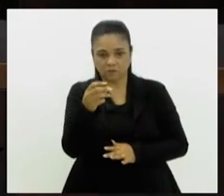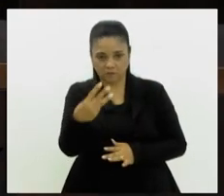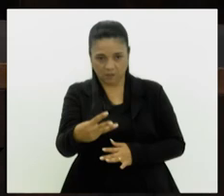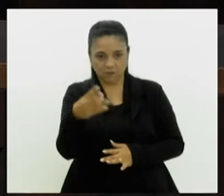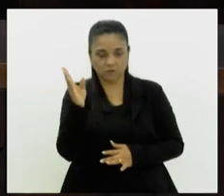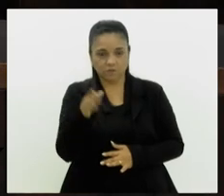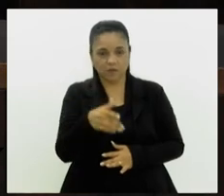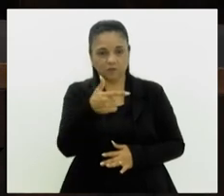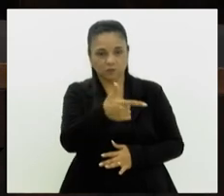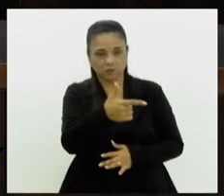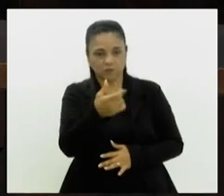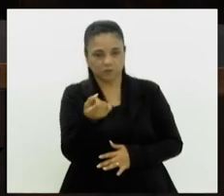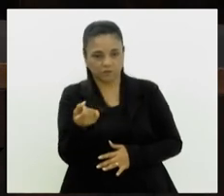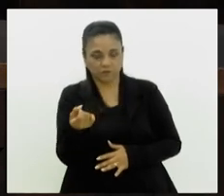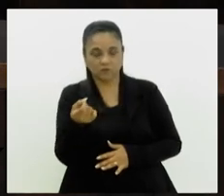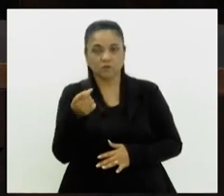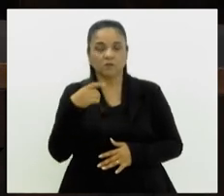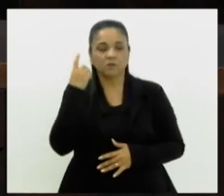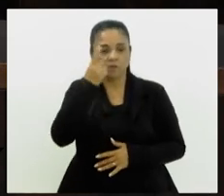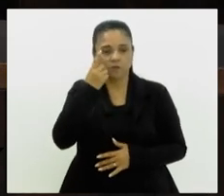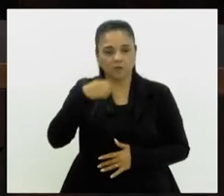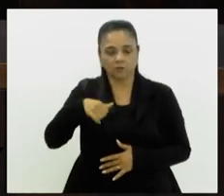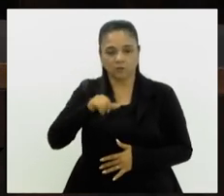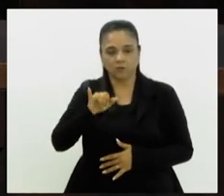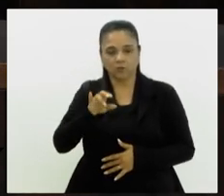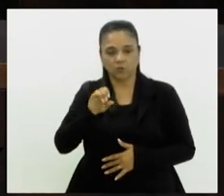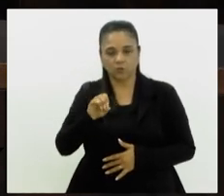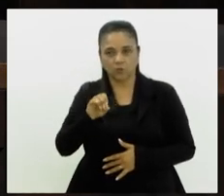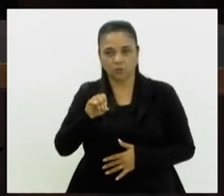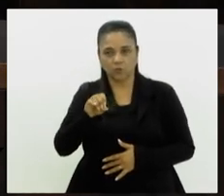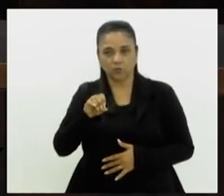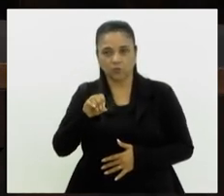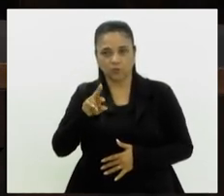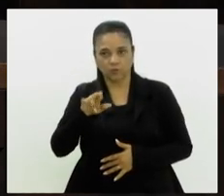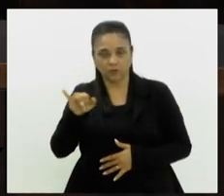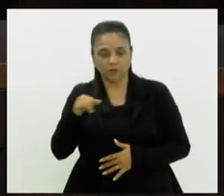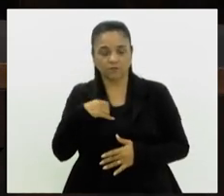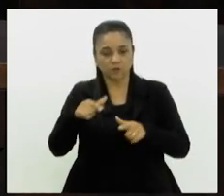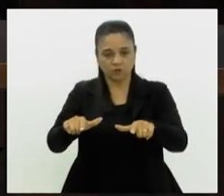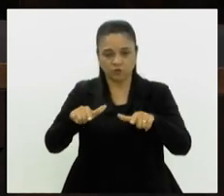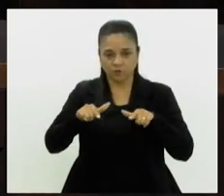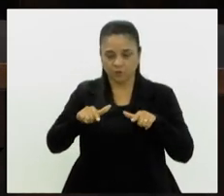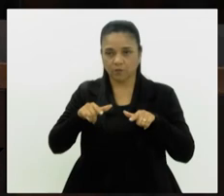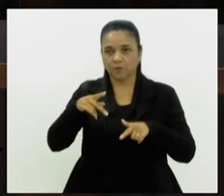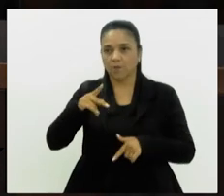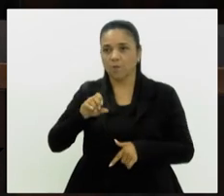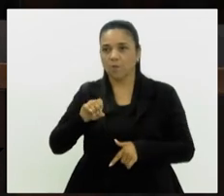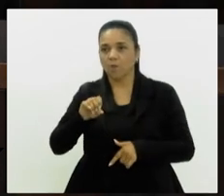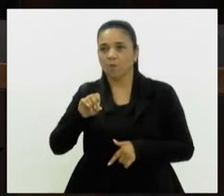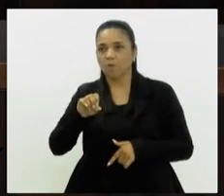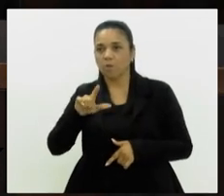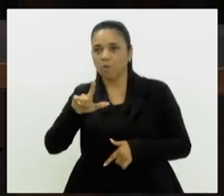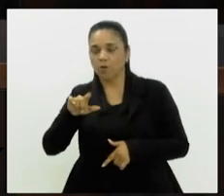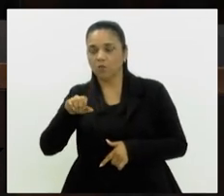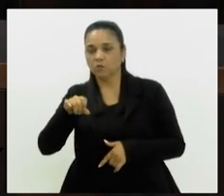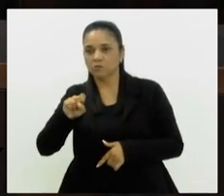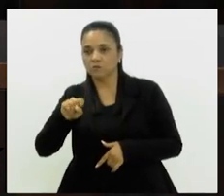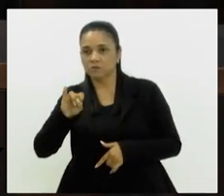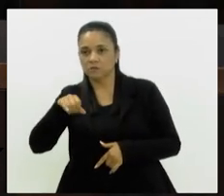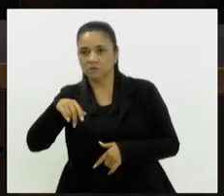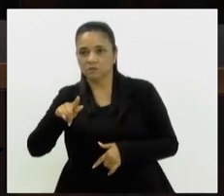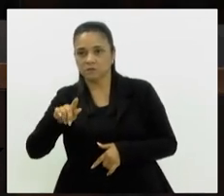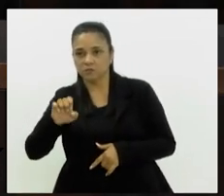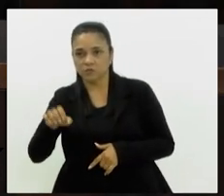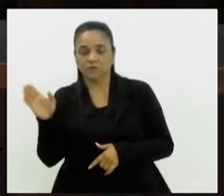de autoria do deputado Yuri, que concede o diploma Paul Singer a Ivan Xavier, in memoriam, pendente